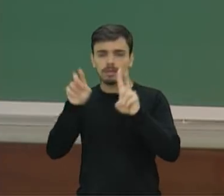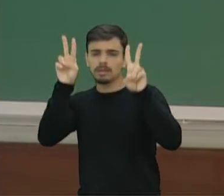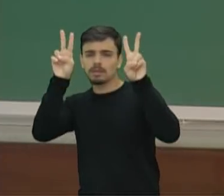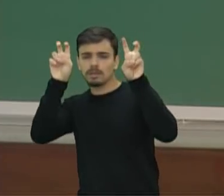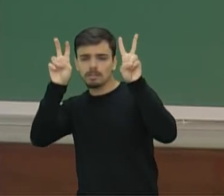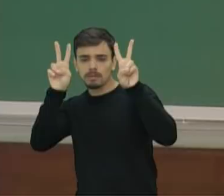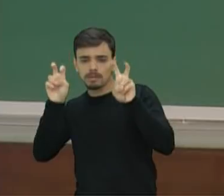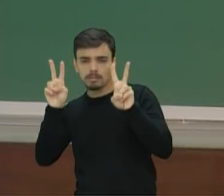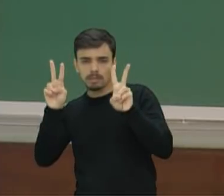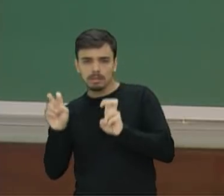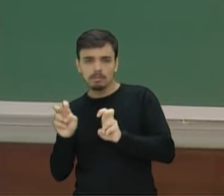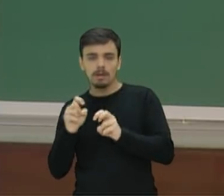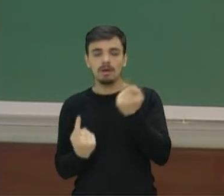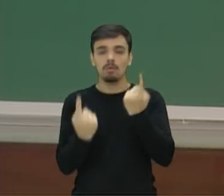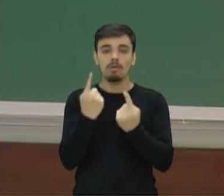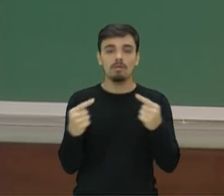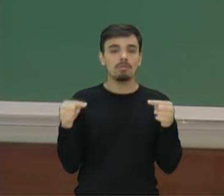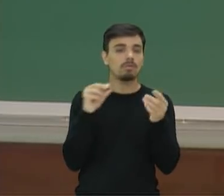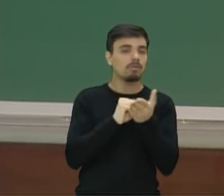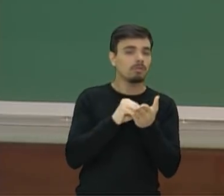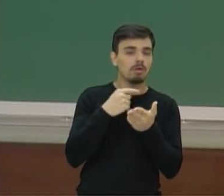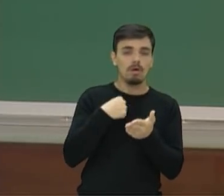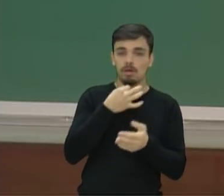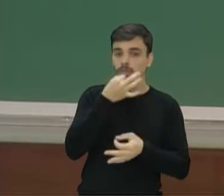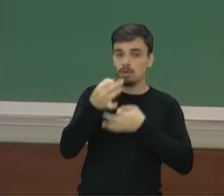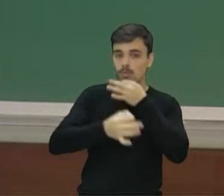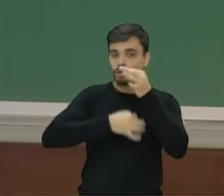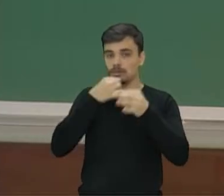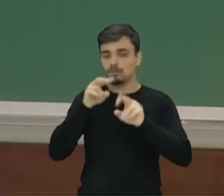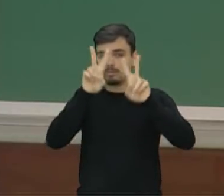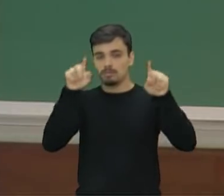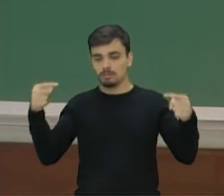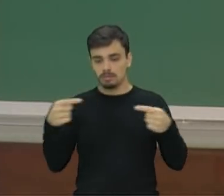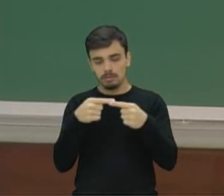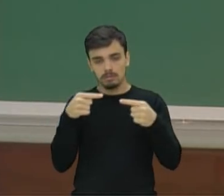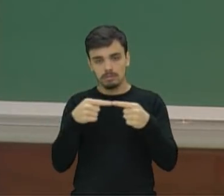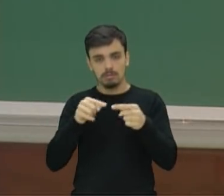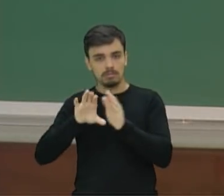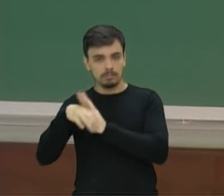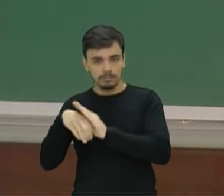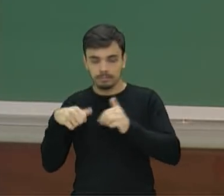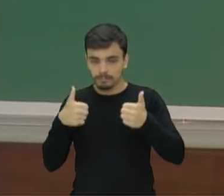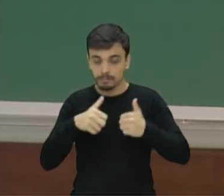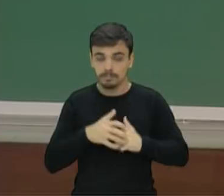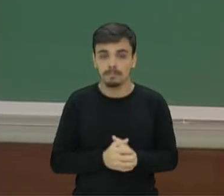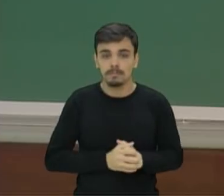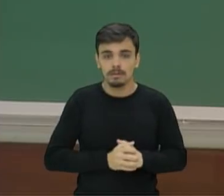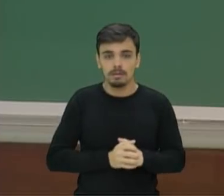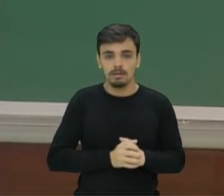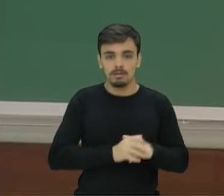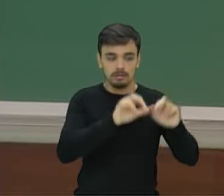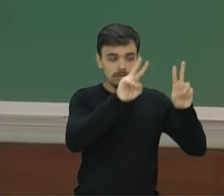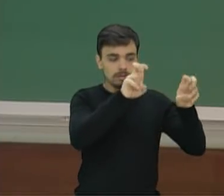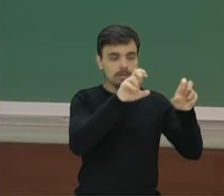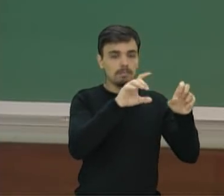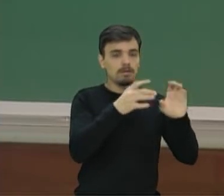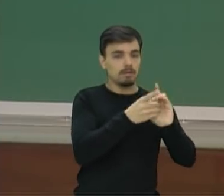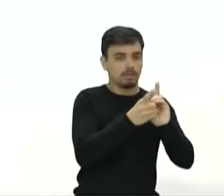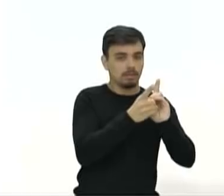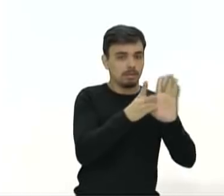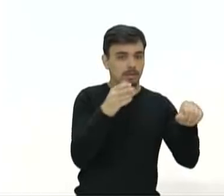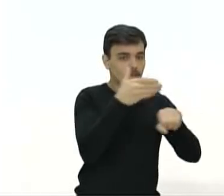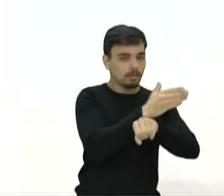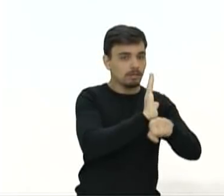Quais temas vocês colocaram? Aqui eu vou colocar uma sugestão de que tema se encaixa de acordo com um conceito. Tema democratização do acesso